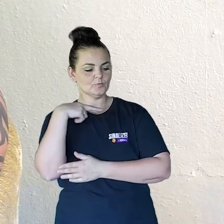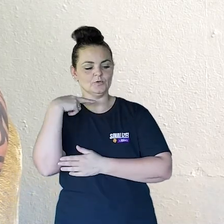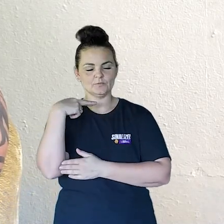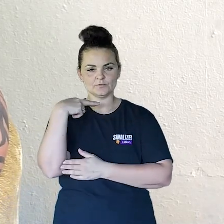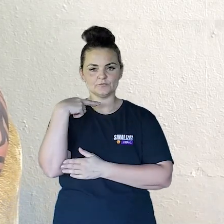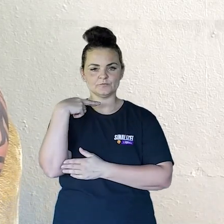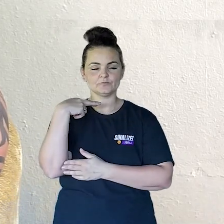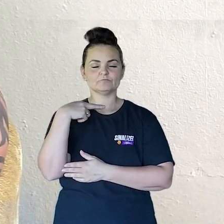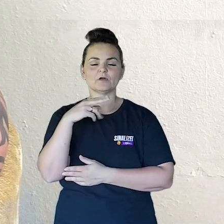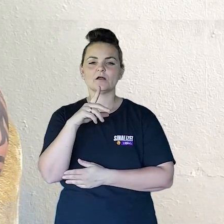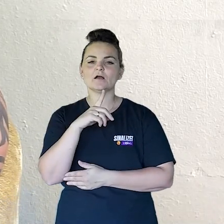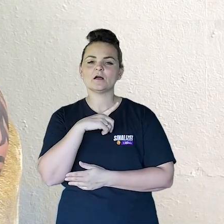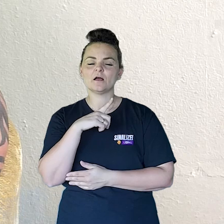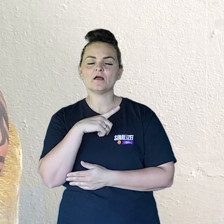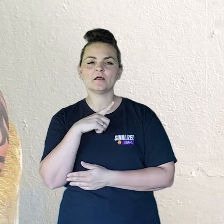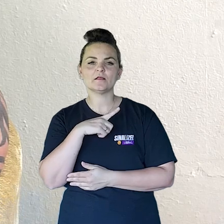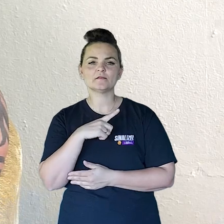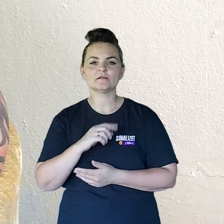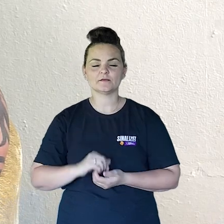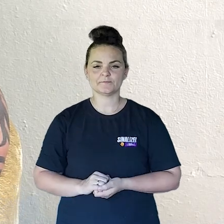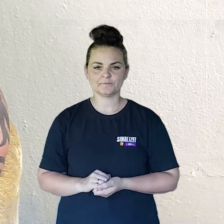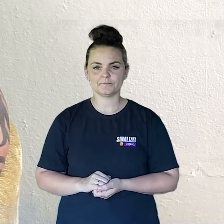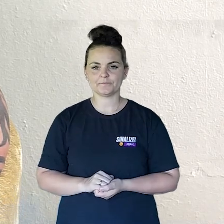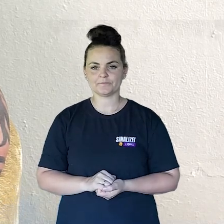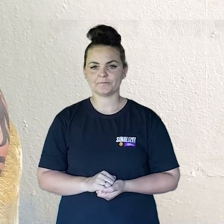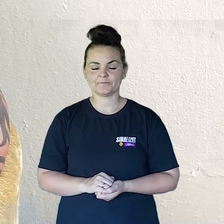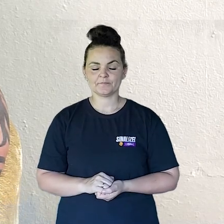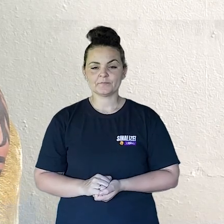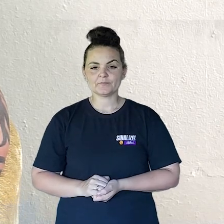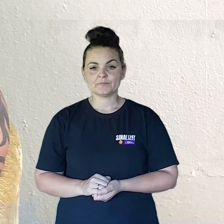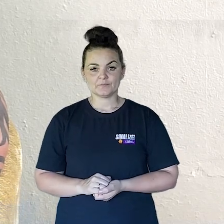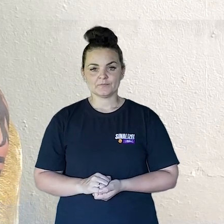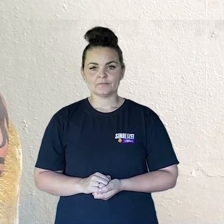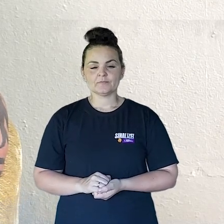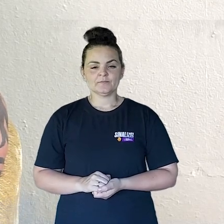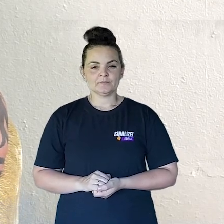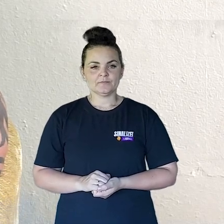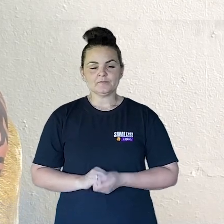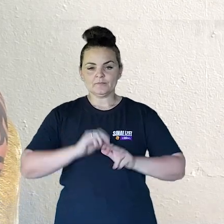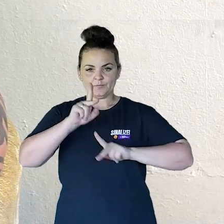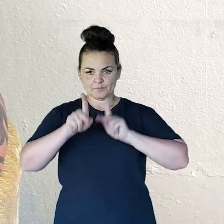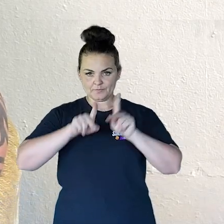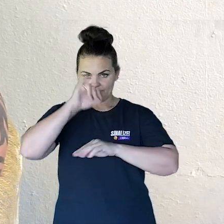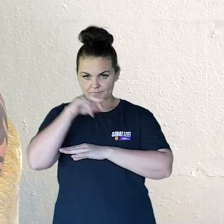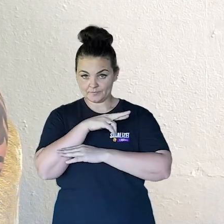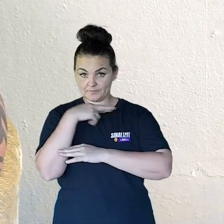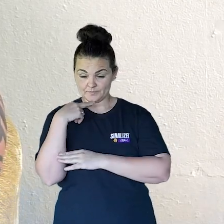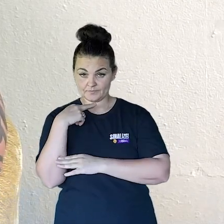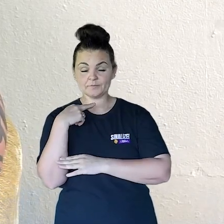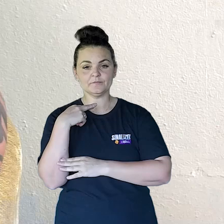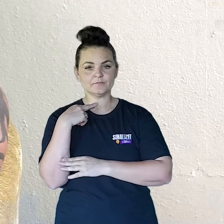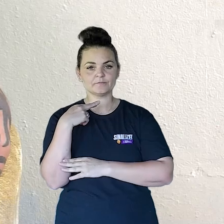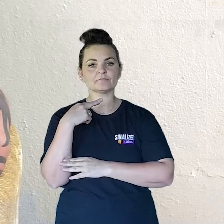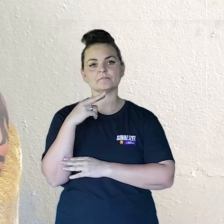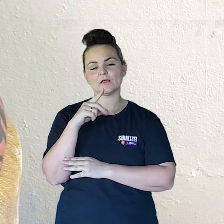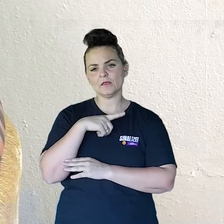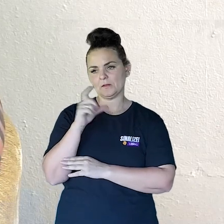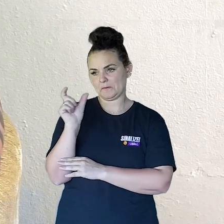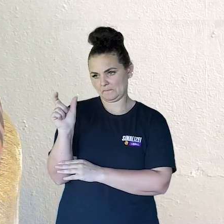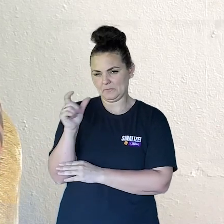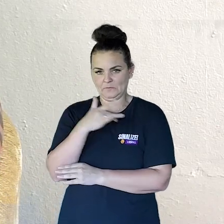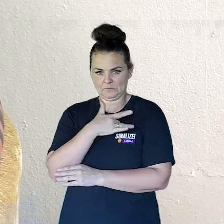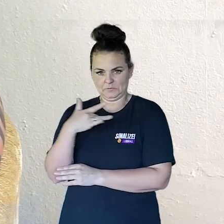tem vamos colocar assim, eu acredito que a maioria da população de Jaraguá do Sul, ela dispõe de um convênio de